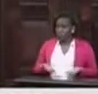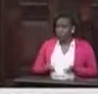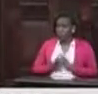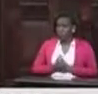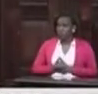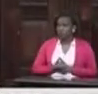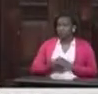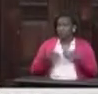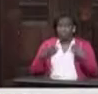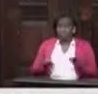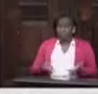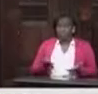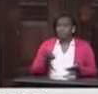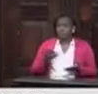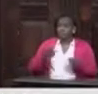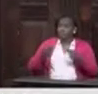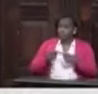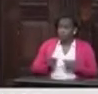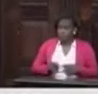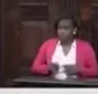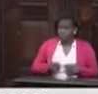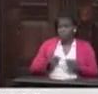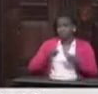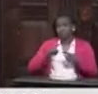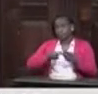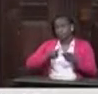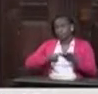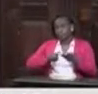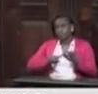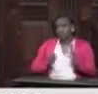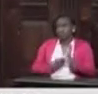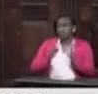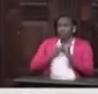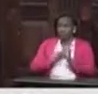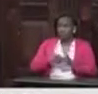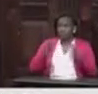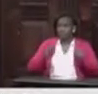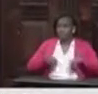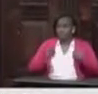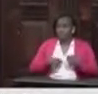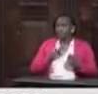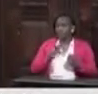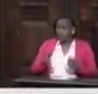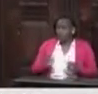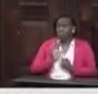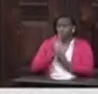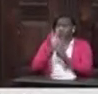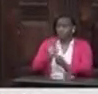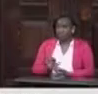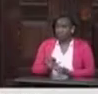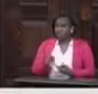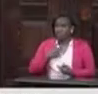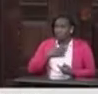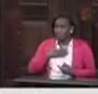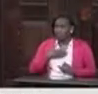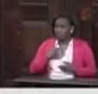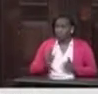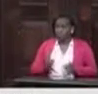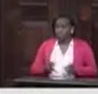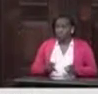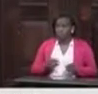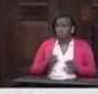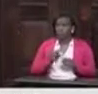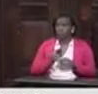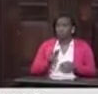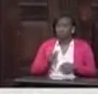servidor. Então, nesse sentido, essas e outras tantas emendas serão apresentadas por mim no sentido